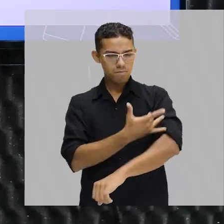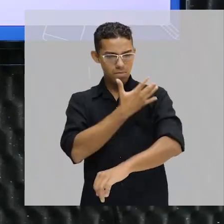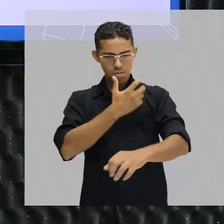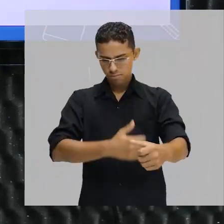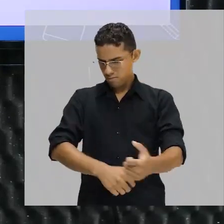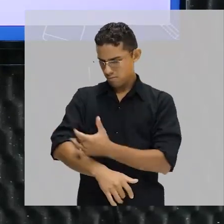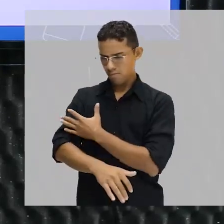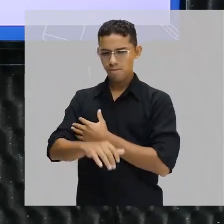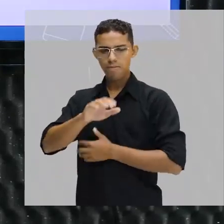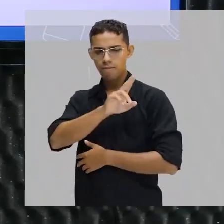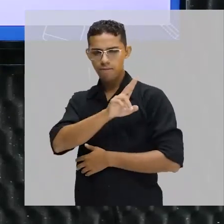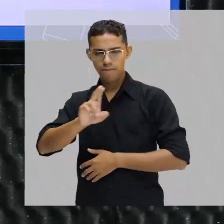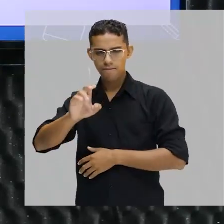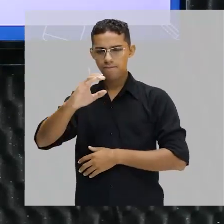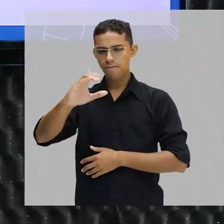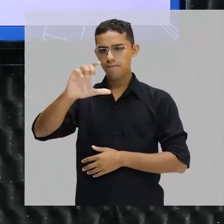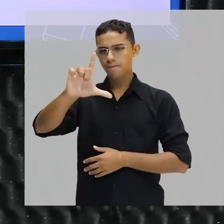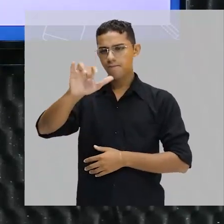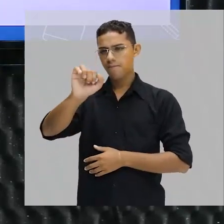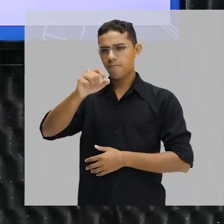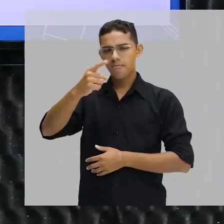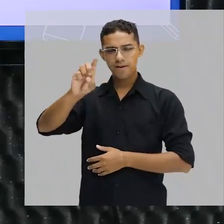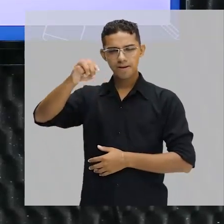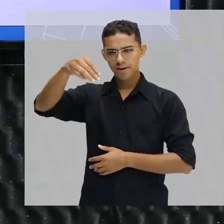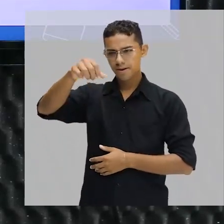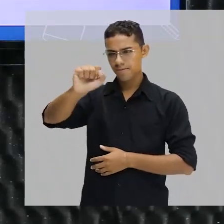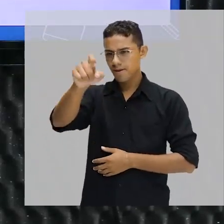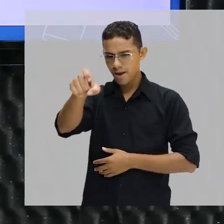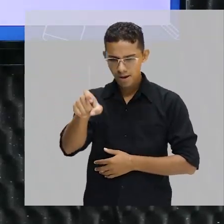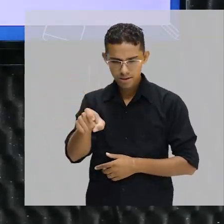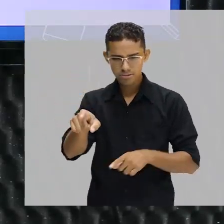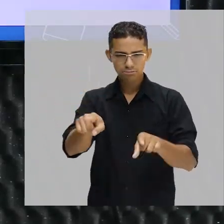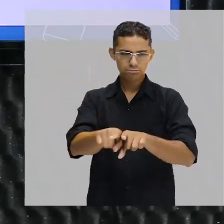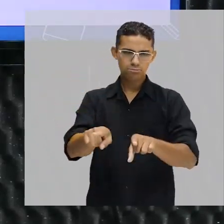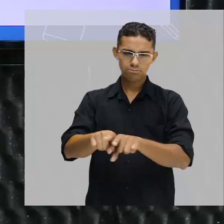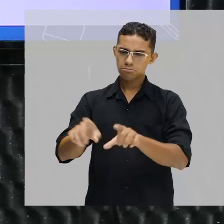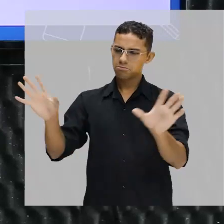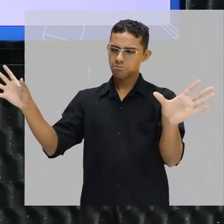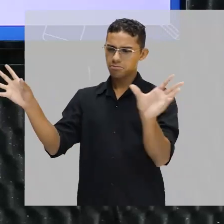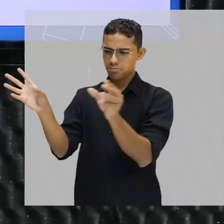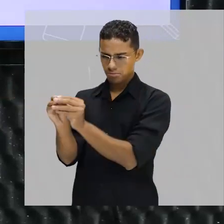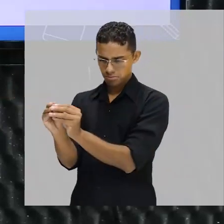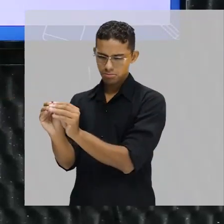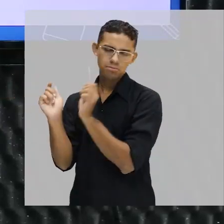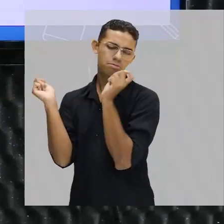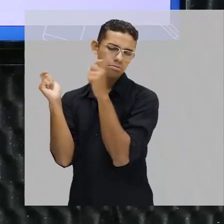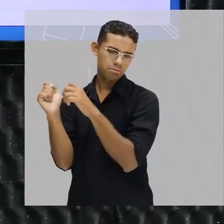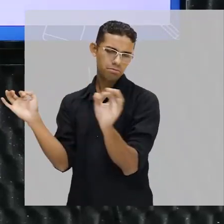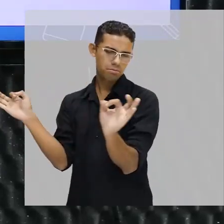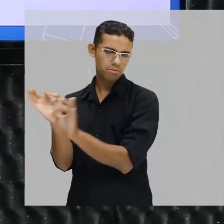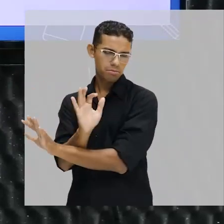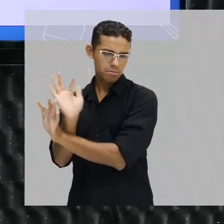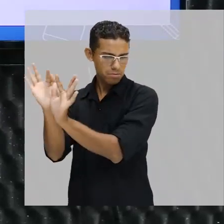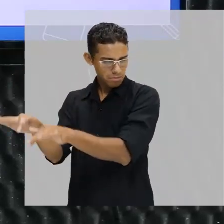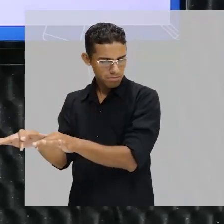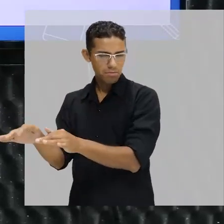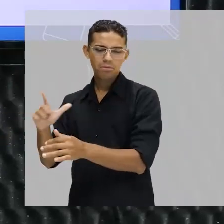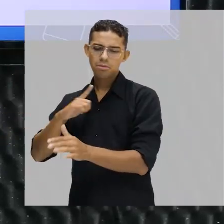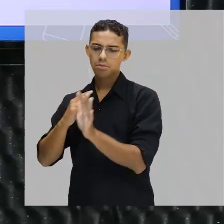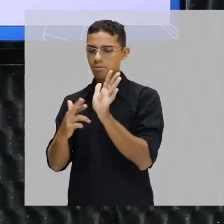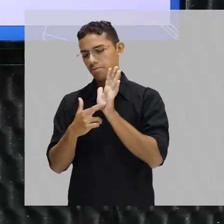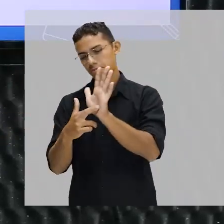de clímax. E nós temos um desfecho. Pode ser um desfecho que